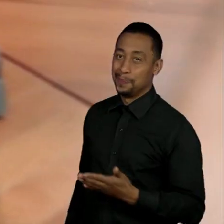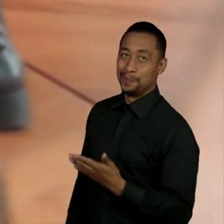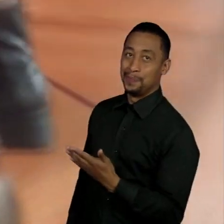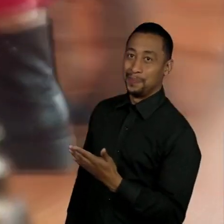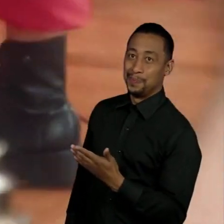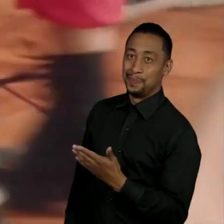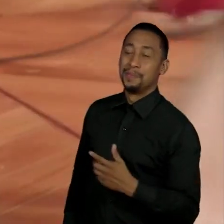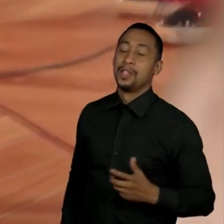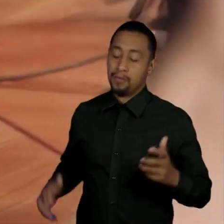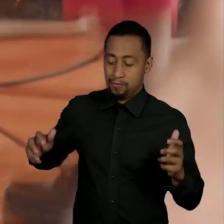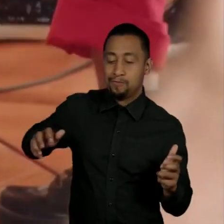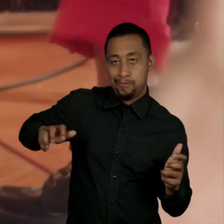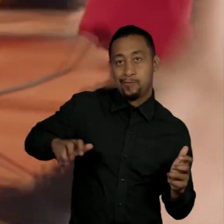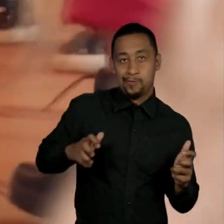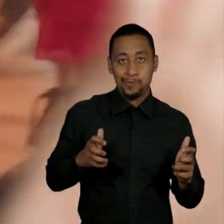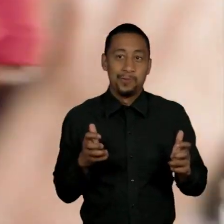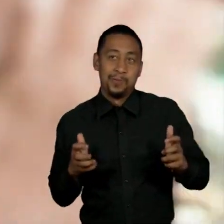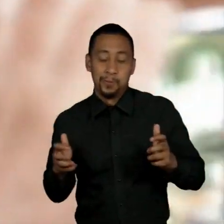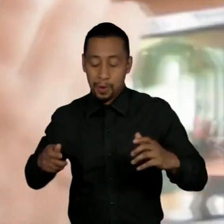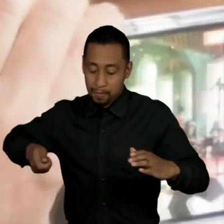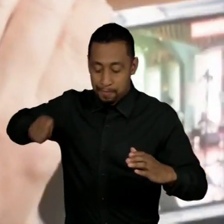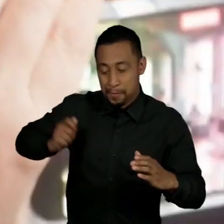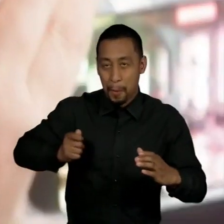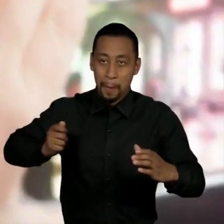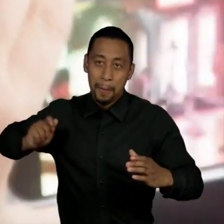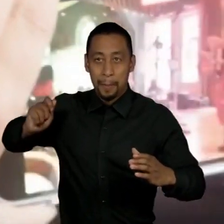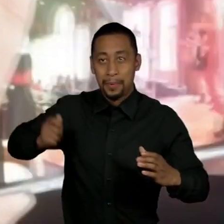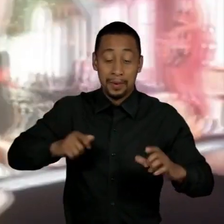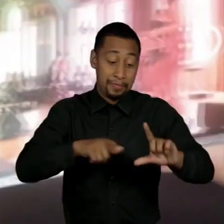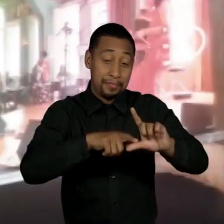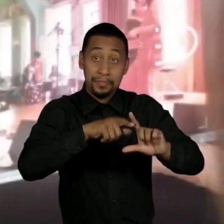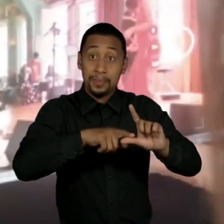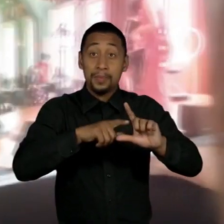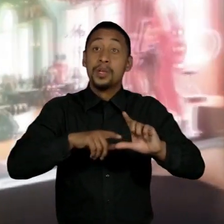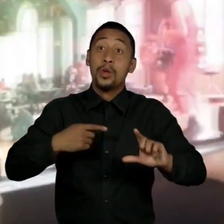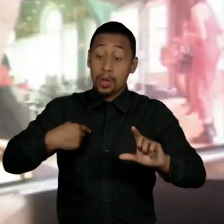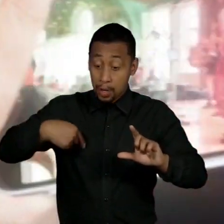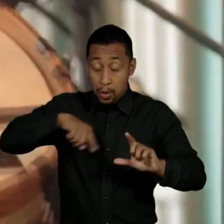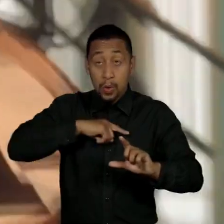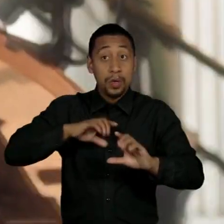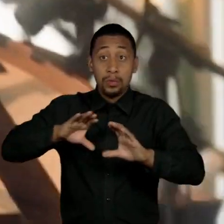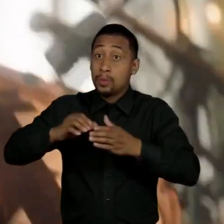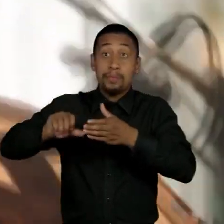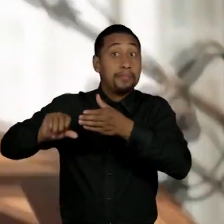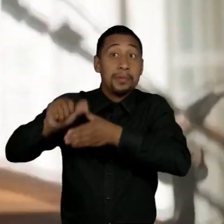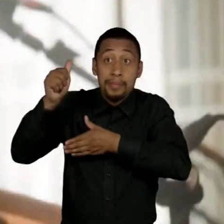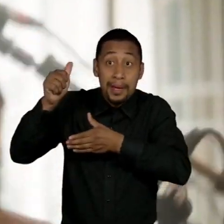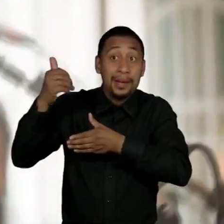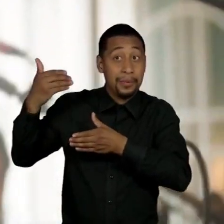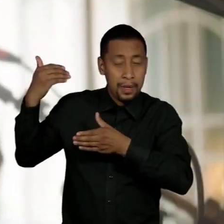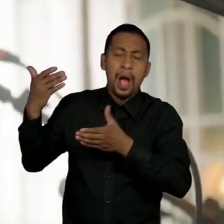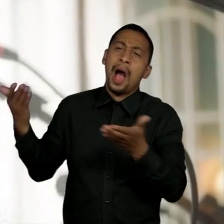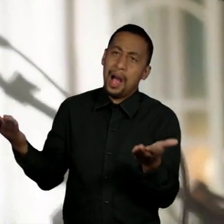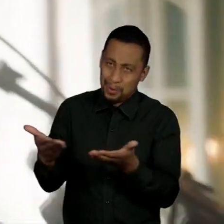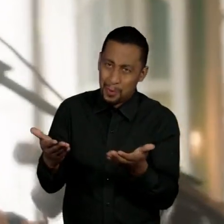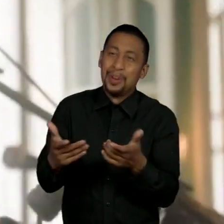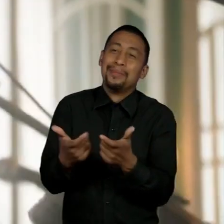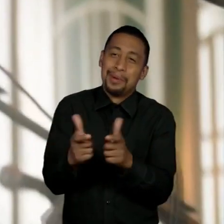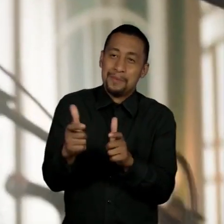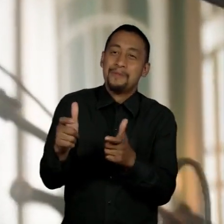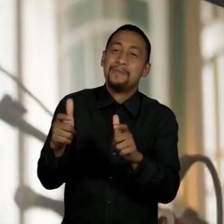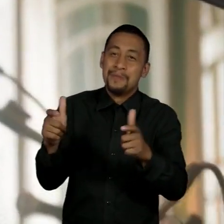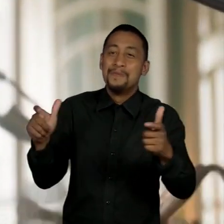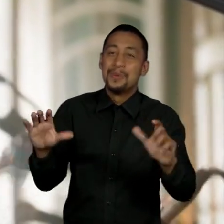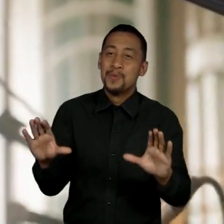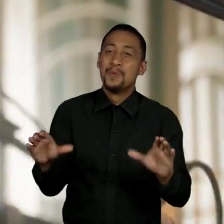Hoje, ainda bem, não é mais uma novidade. Já temos bastantes grupos e bandas de mulheres. E aí eu tô falando mais